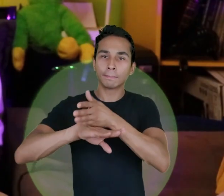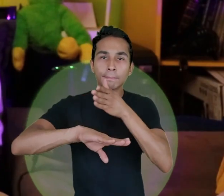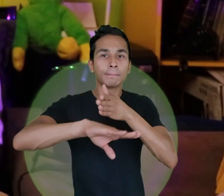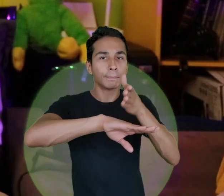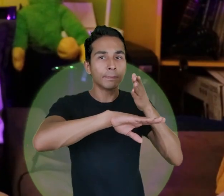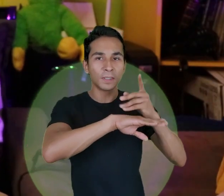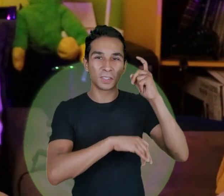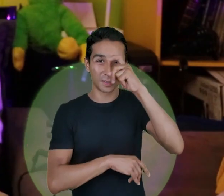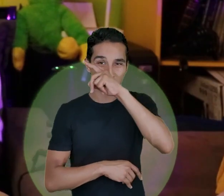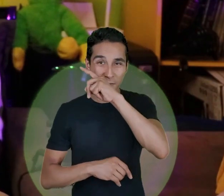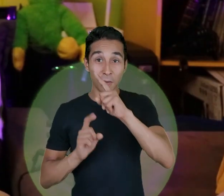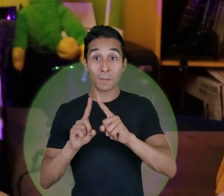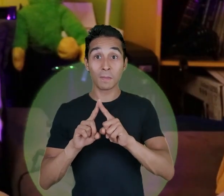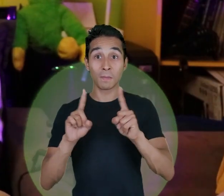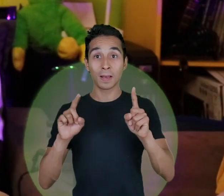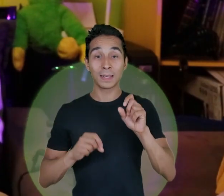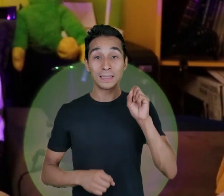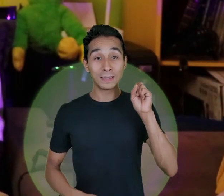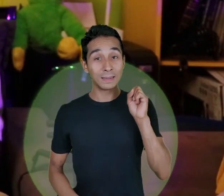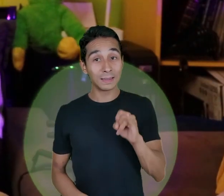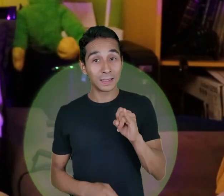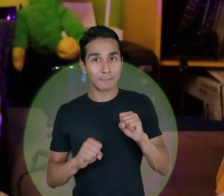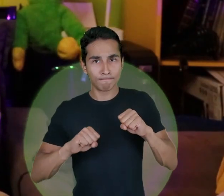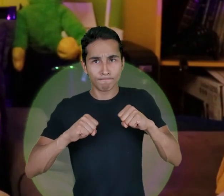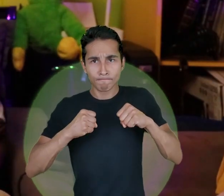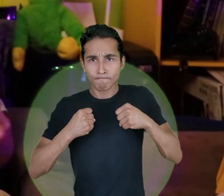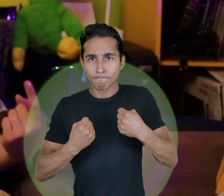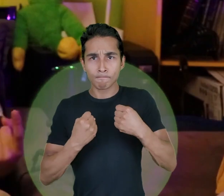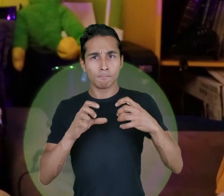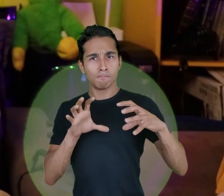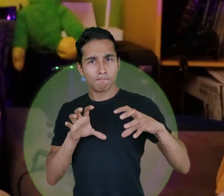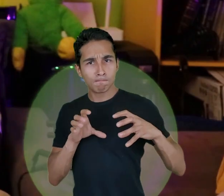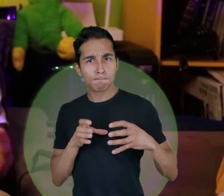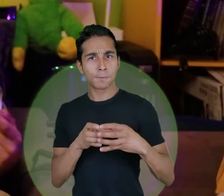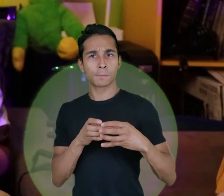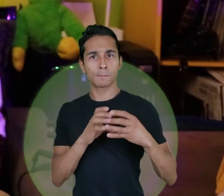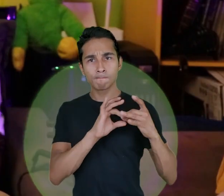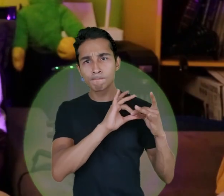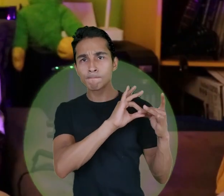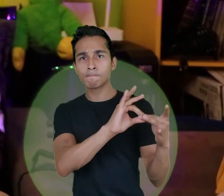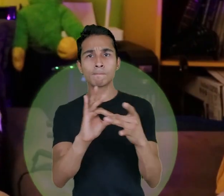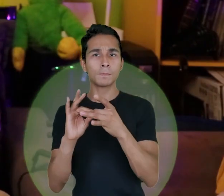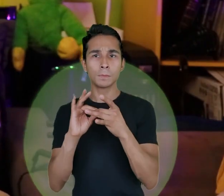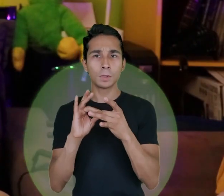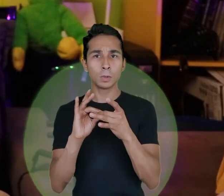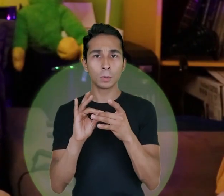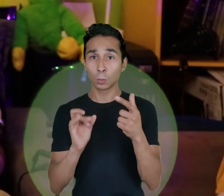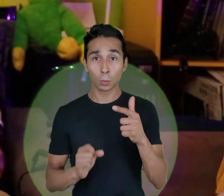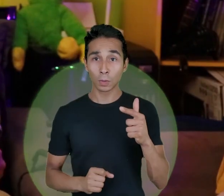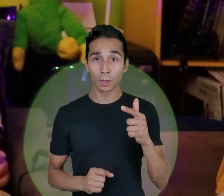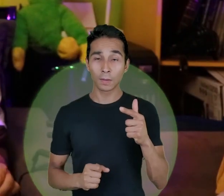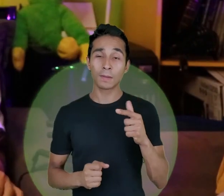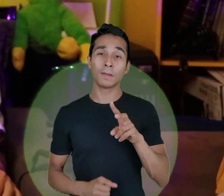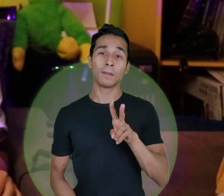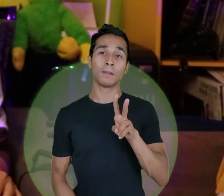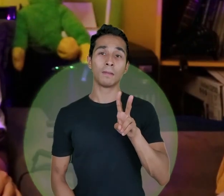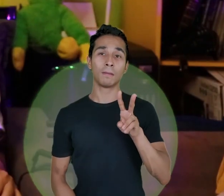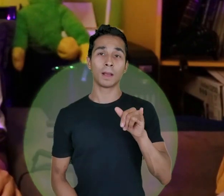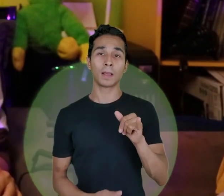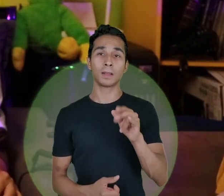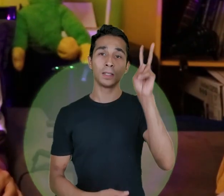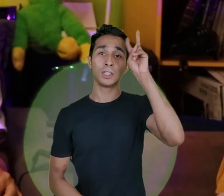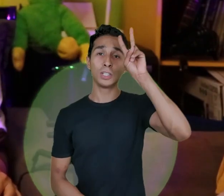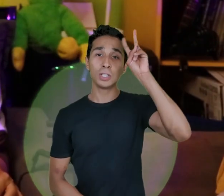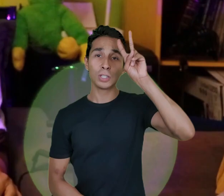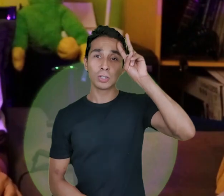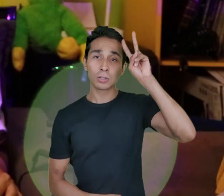gente não tiver junto, se a gente não tiver alinhado, se isso não for construído mesmo em rede, a gente vai acabar se perdendo na história e a